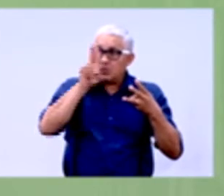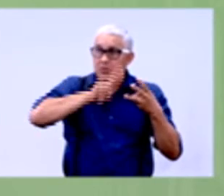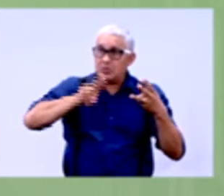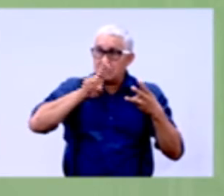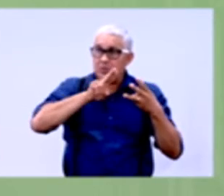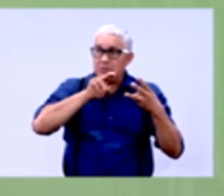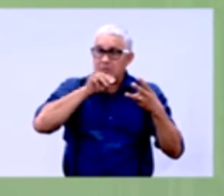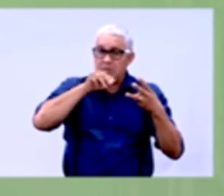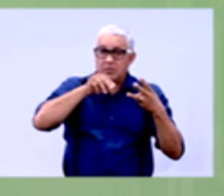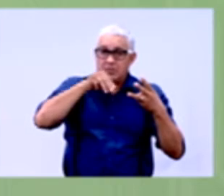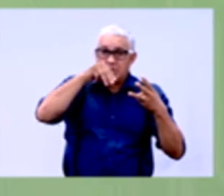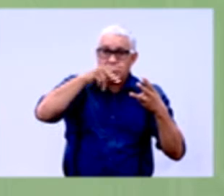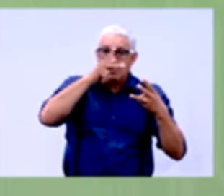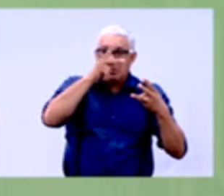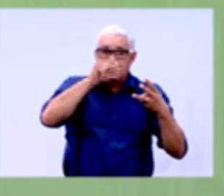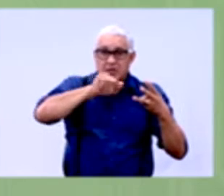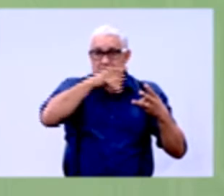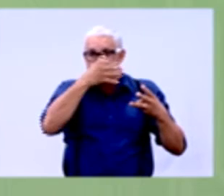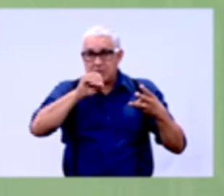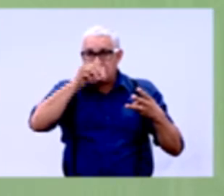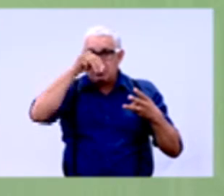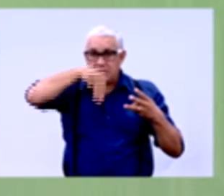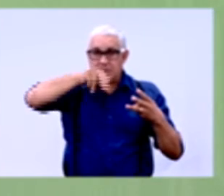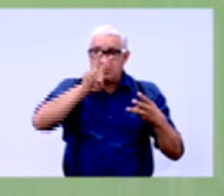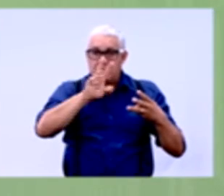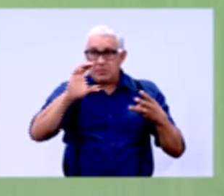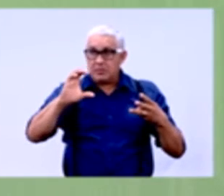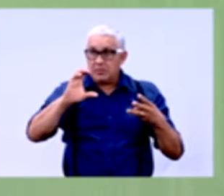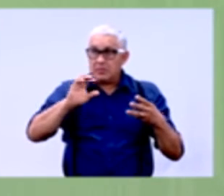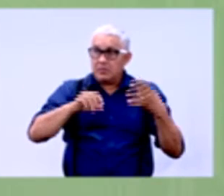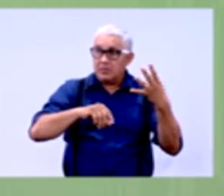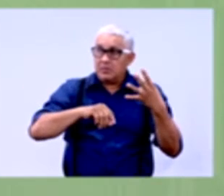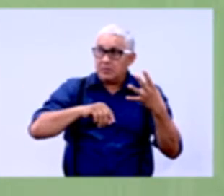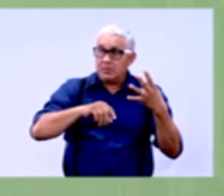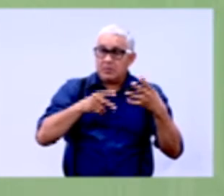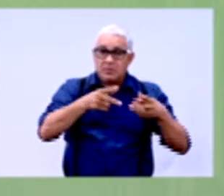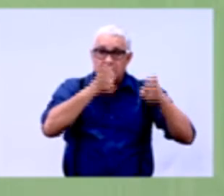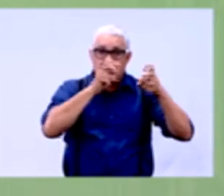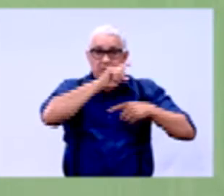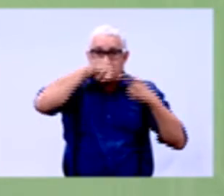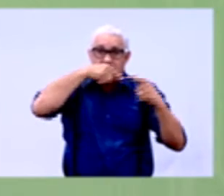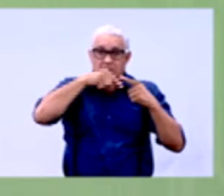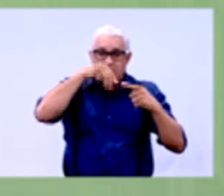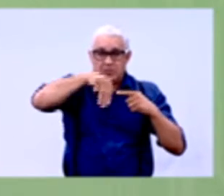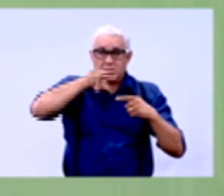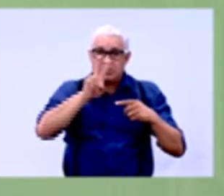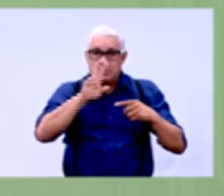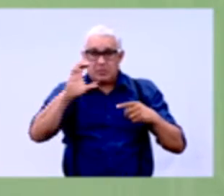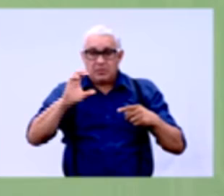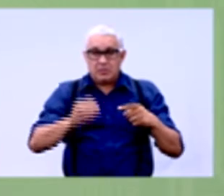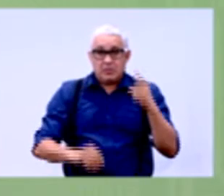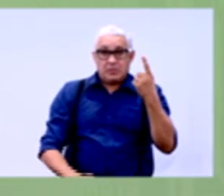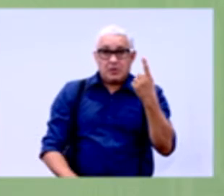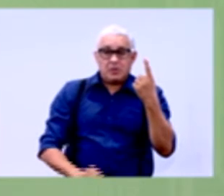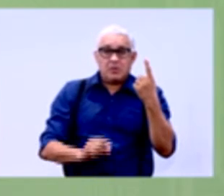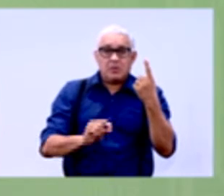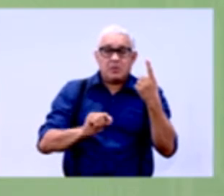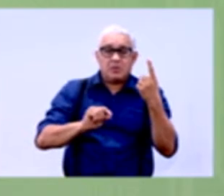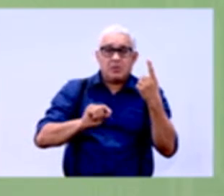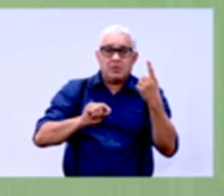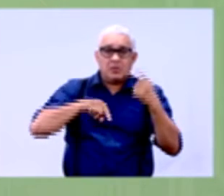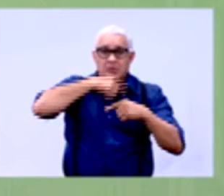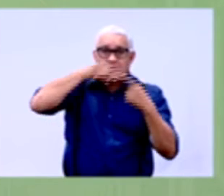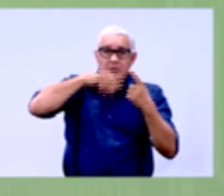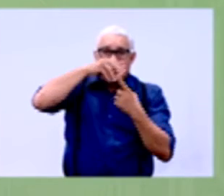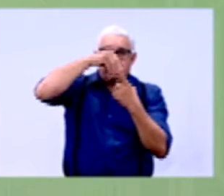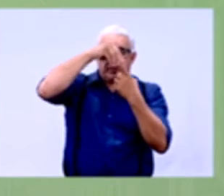4. Identifique um objetivo do padrão MVC. Então, na questão 1, qual que é o objetivo principal